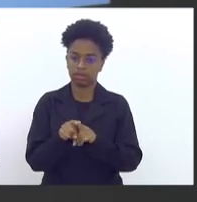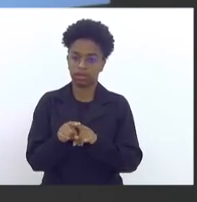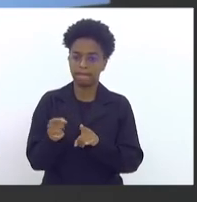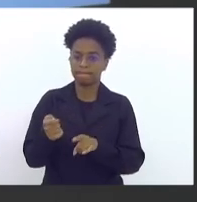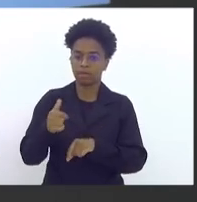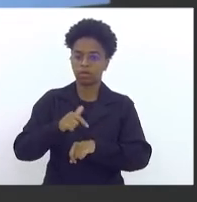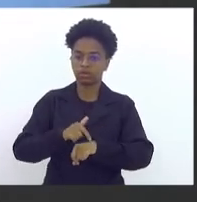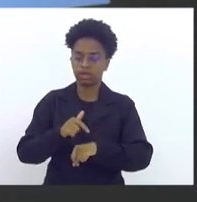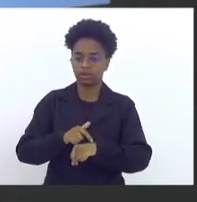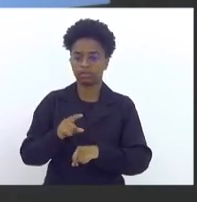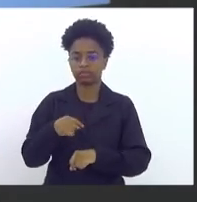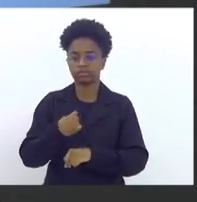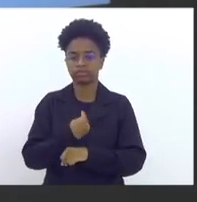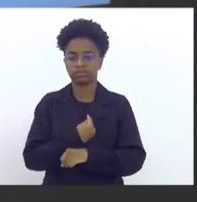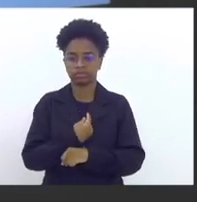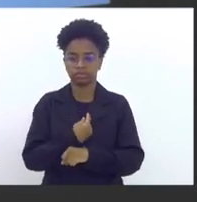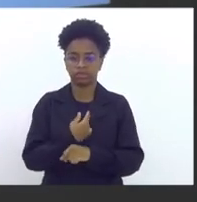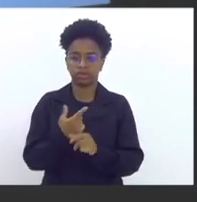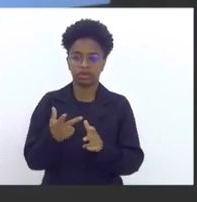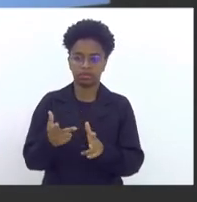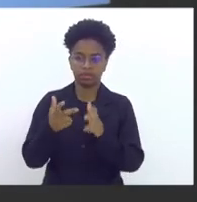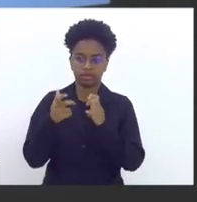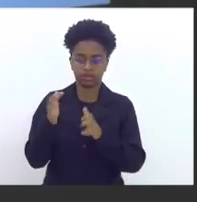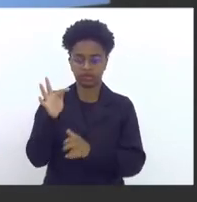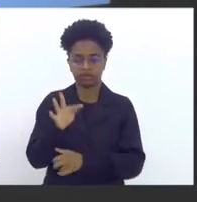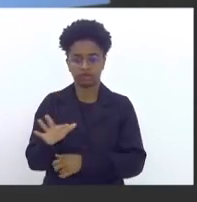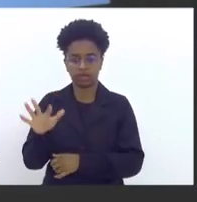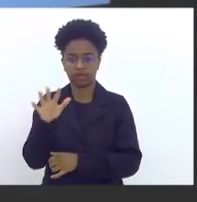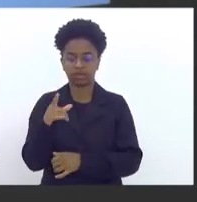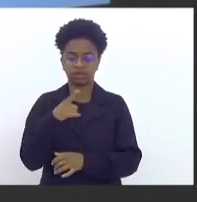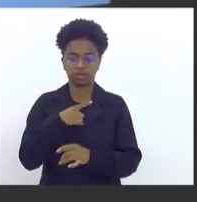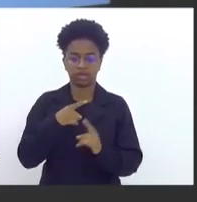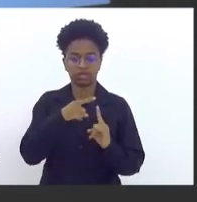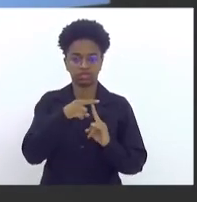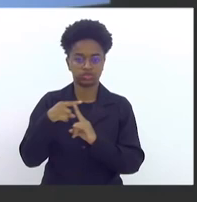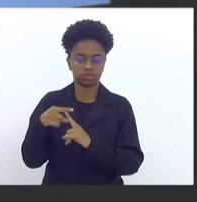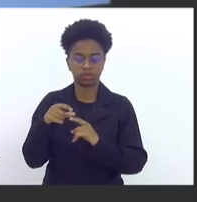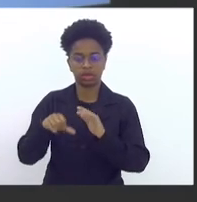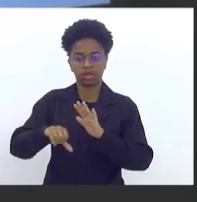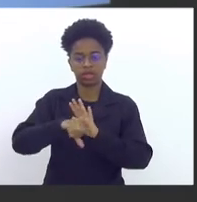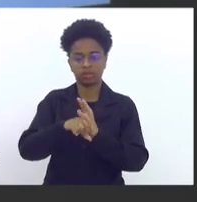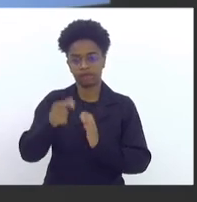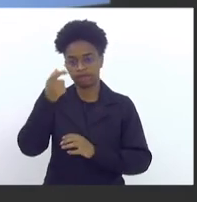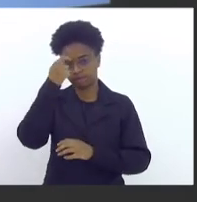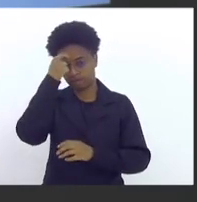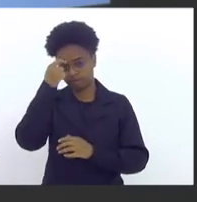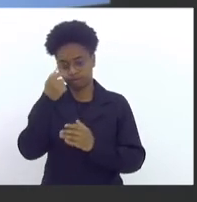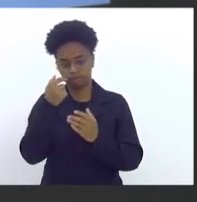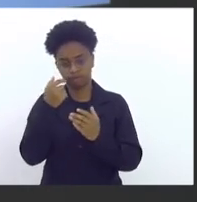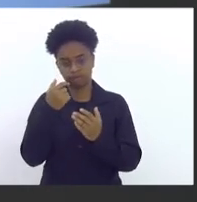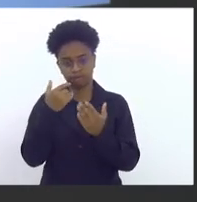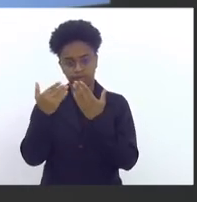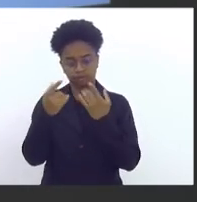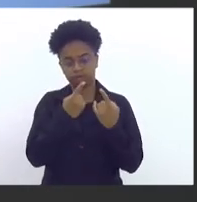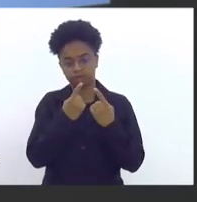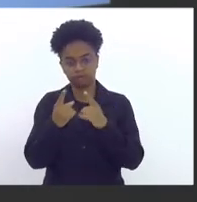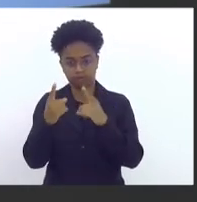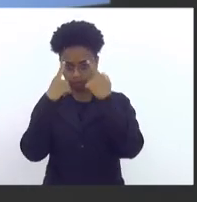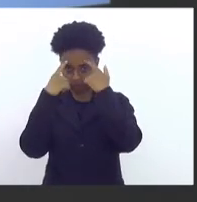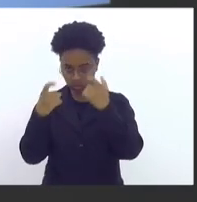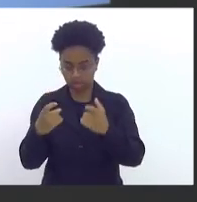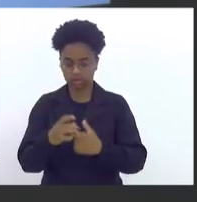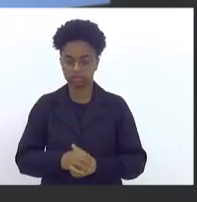nós no código penal legislador Federal tipo ficou esse crime de violência psicológica O que poderia caracterizar